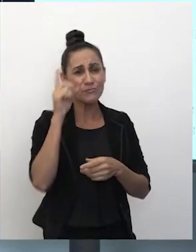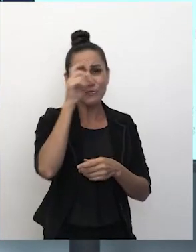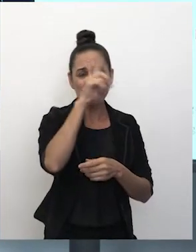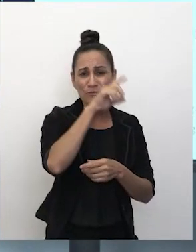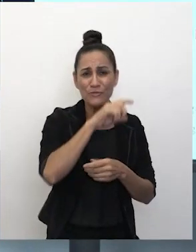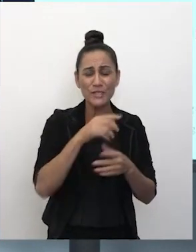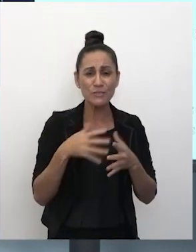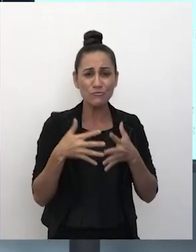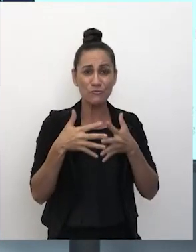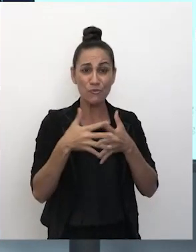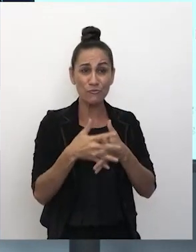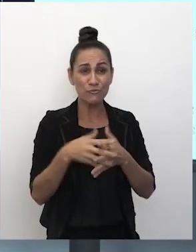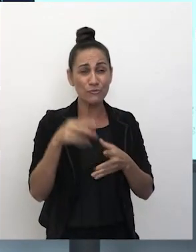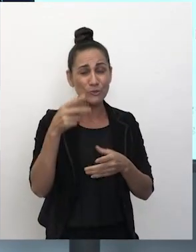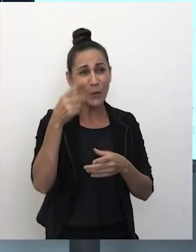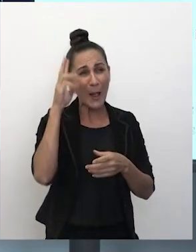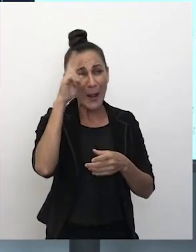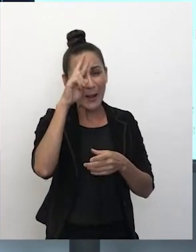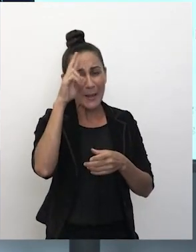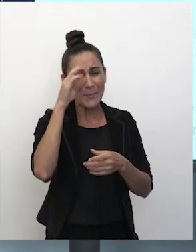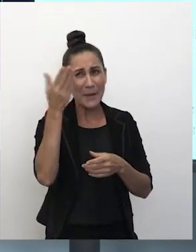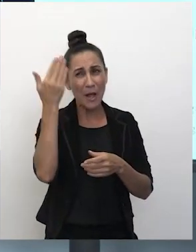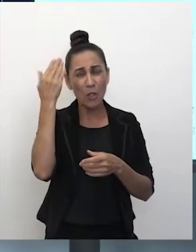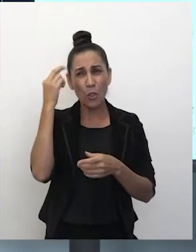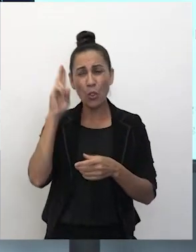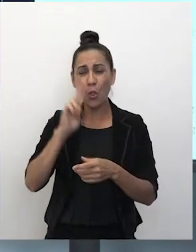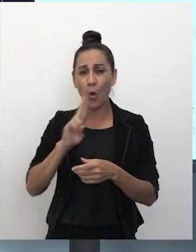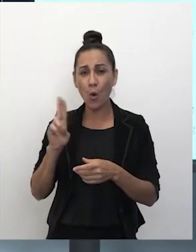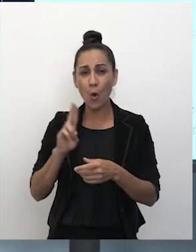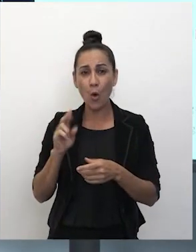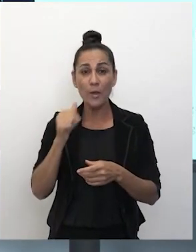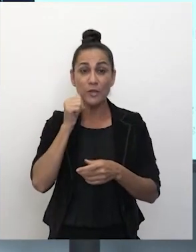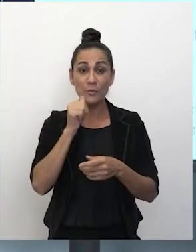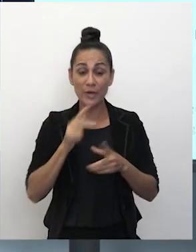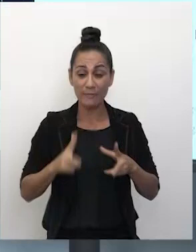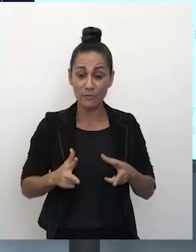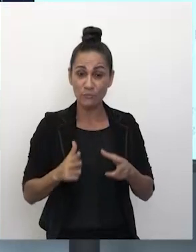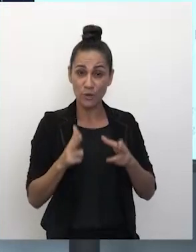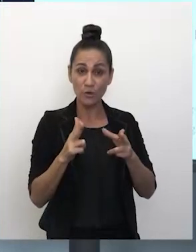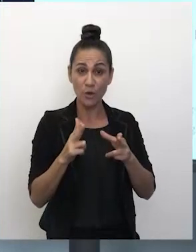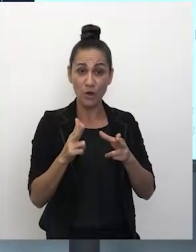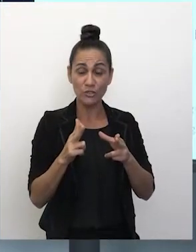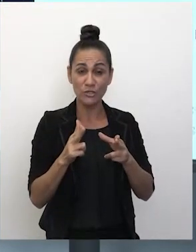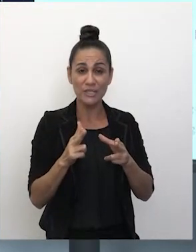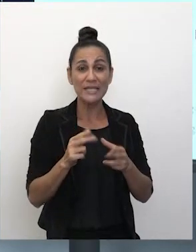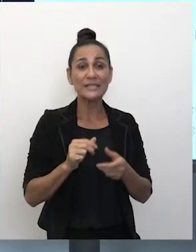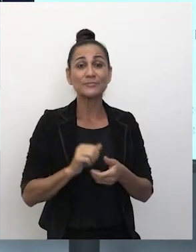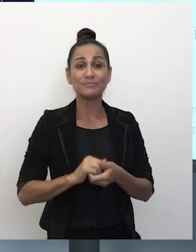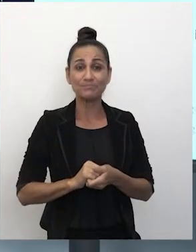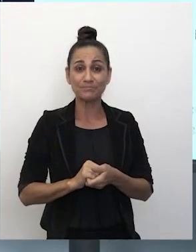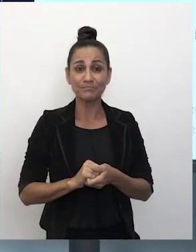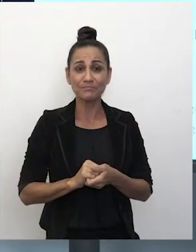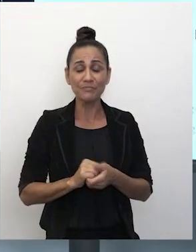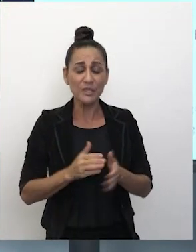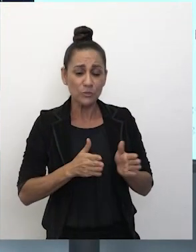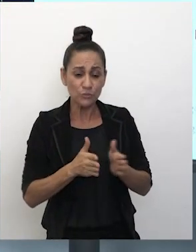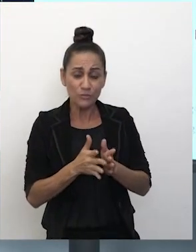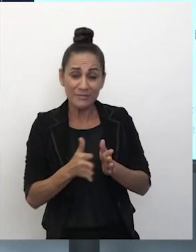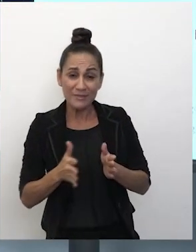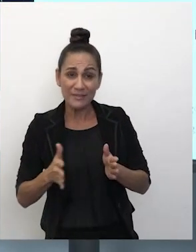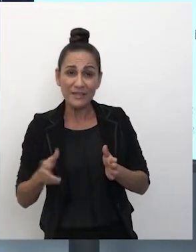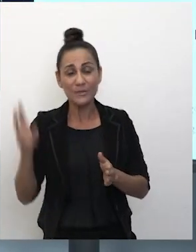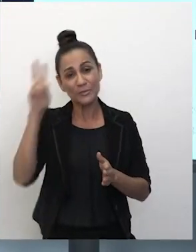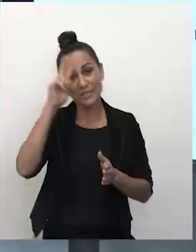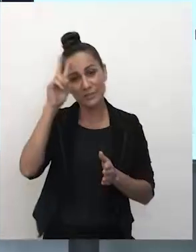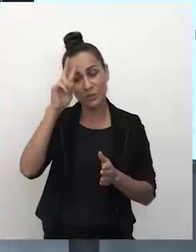pela memória um nome de uma artista mulher dentro de um recorte, determinados recortes aí temporais da história. Quando a